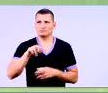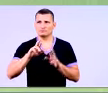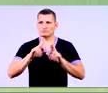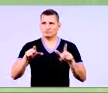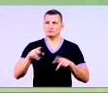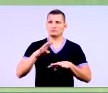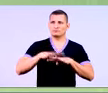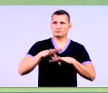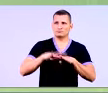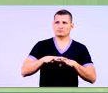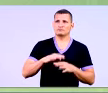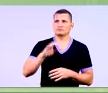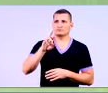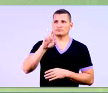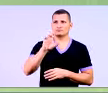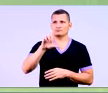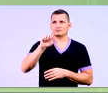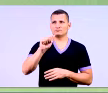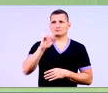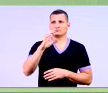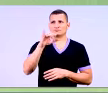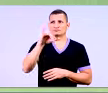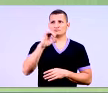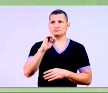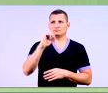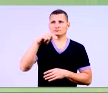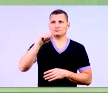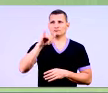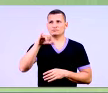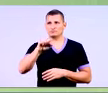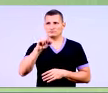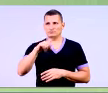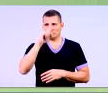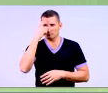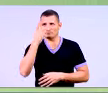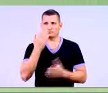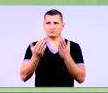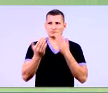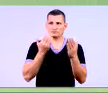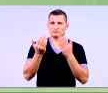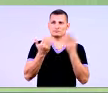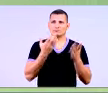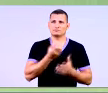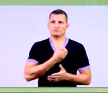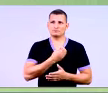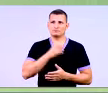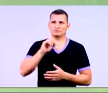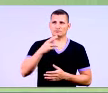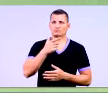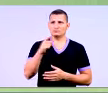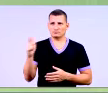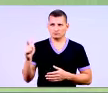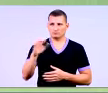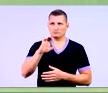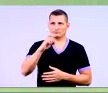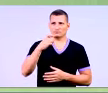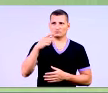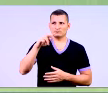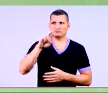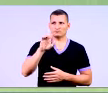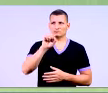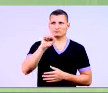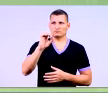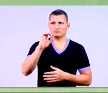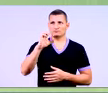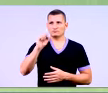os operadores relacionais é são criados para comparar valores ou outras expressões o resultado